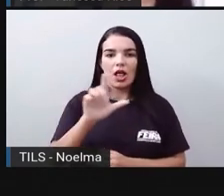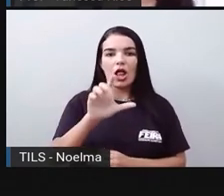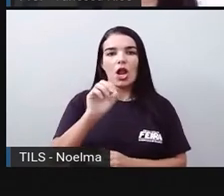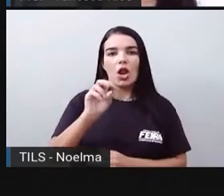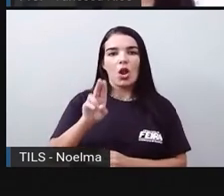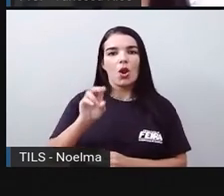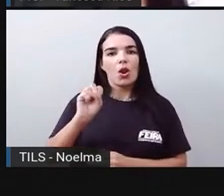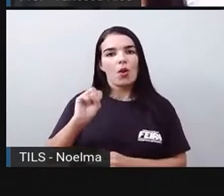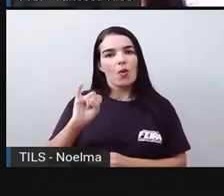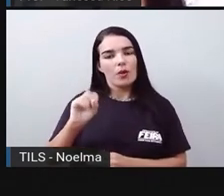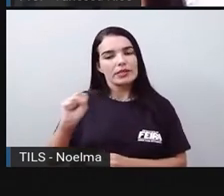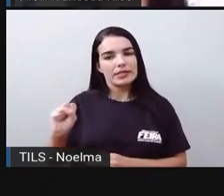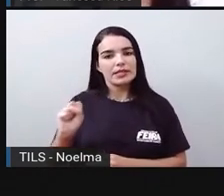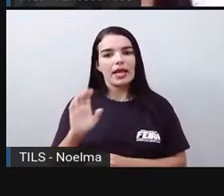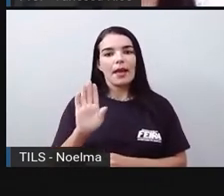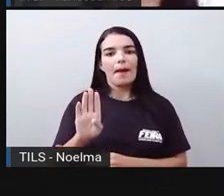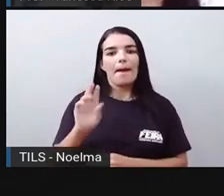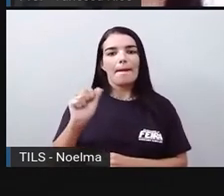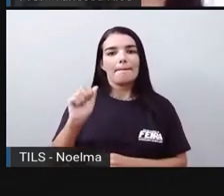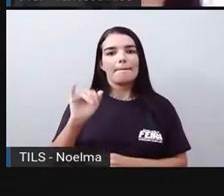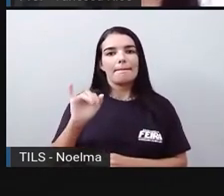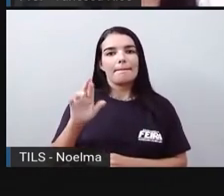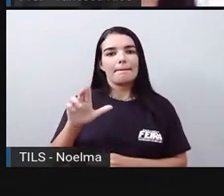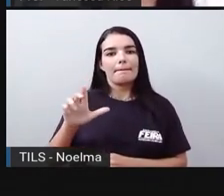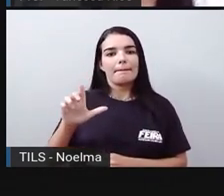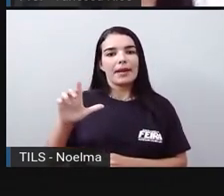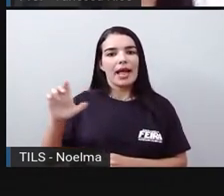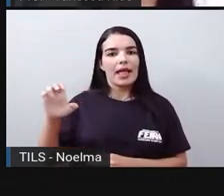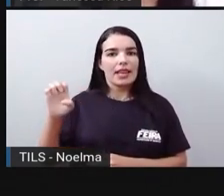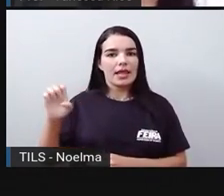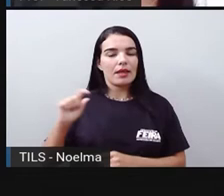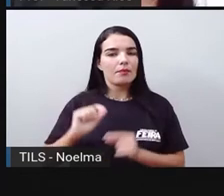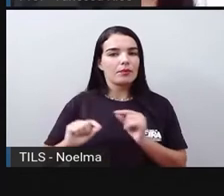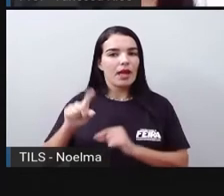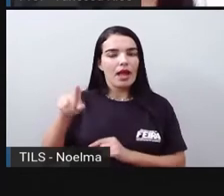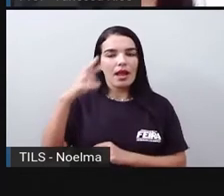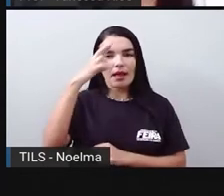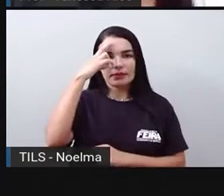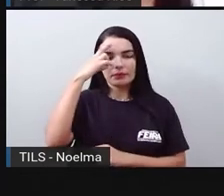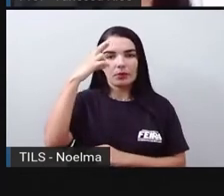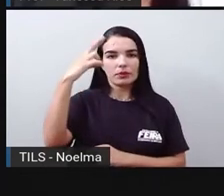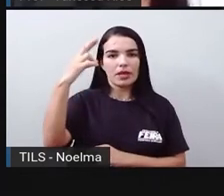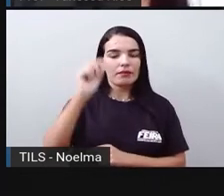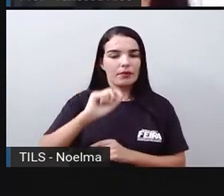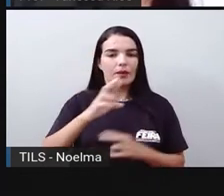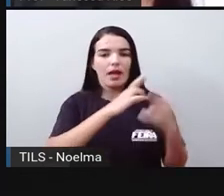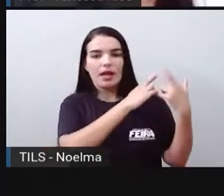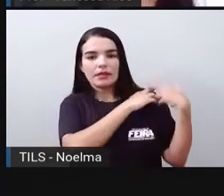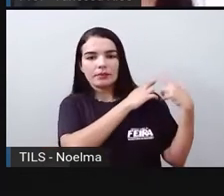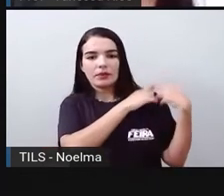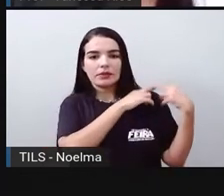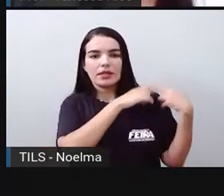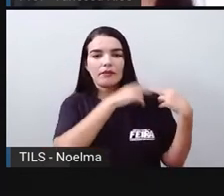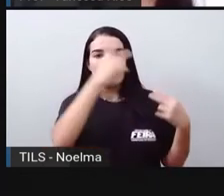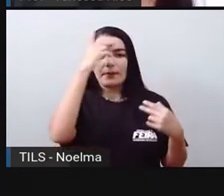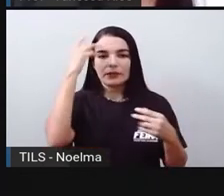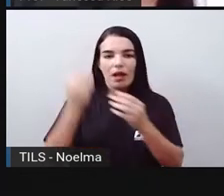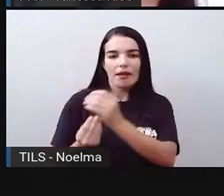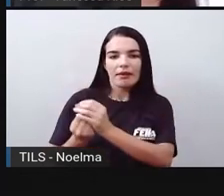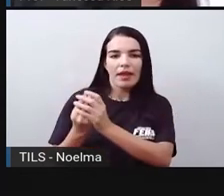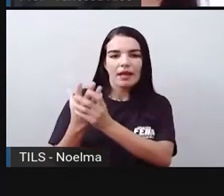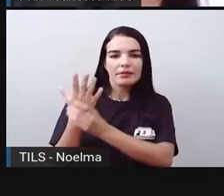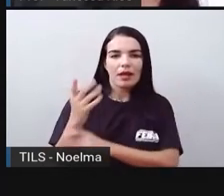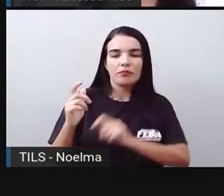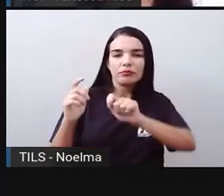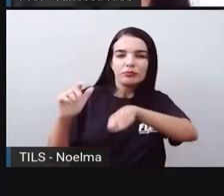Braille, que foi o responsável pela criação desse código para cegos. Ele é utilizado em quase todos os países do